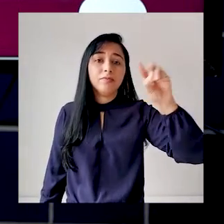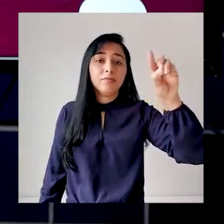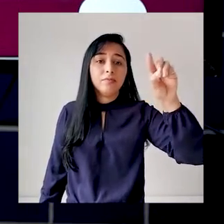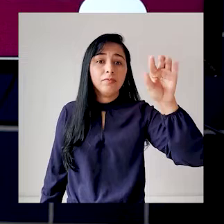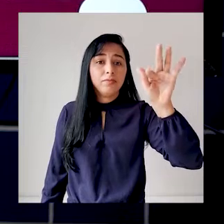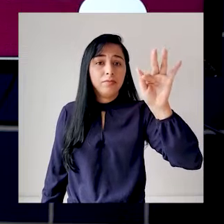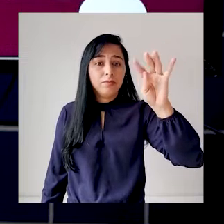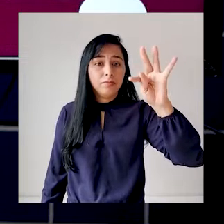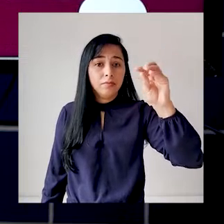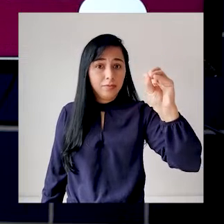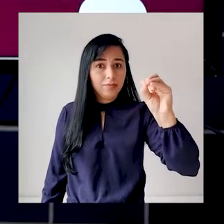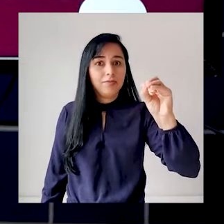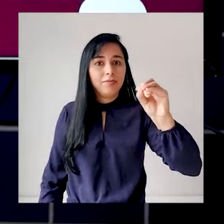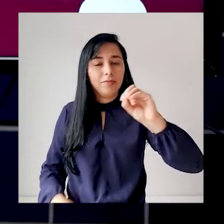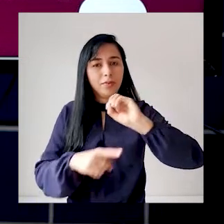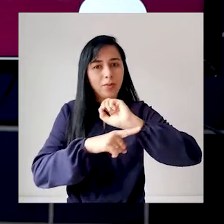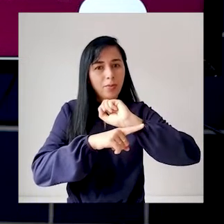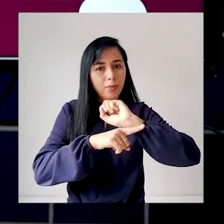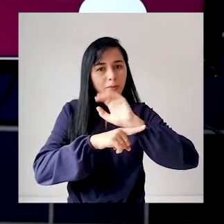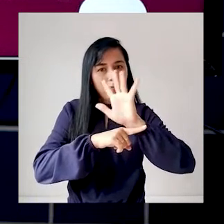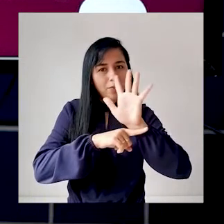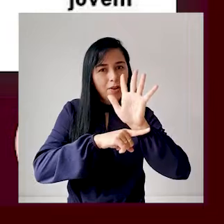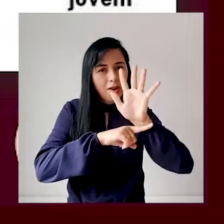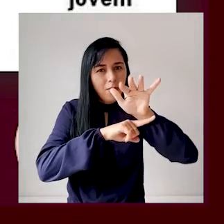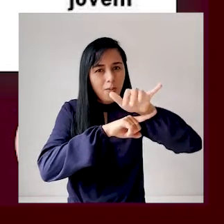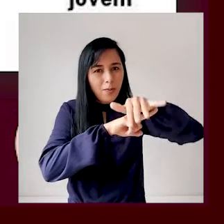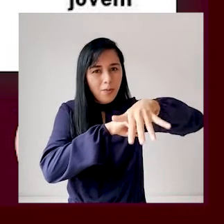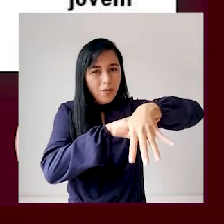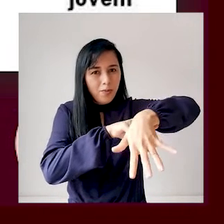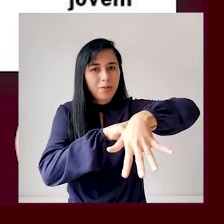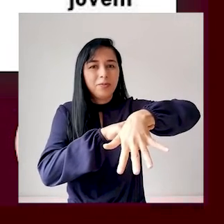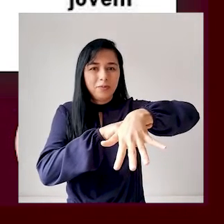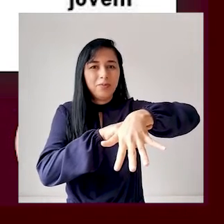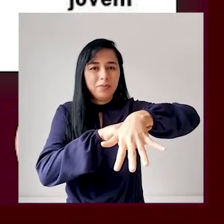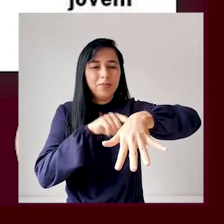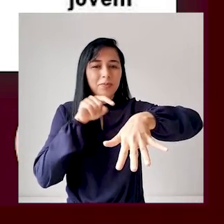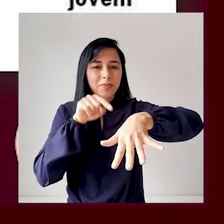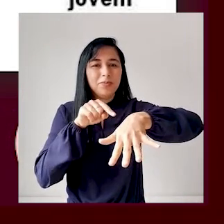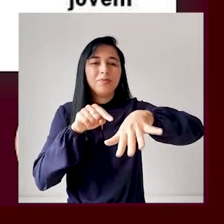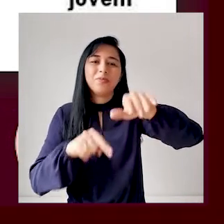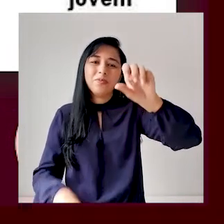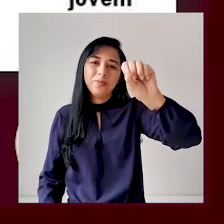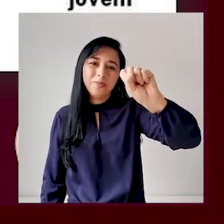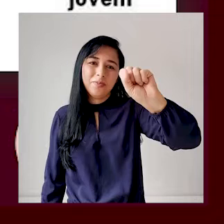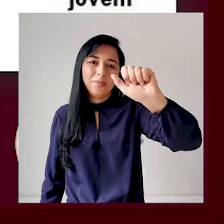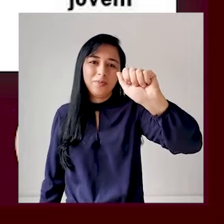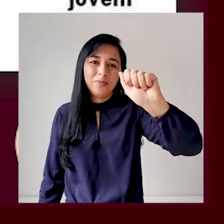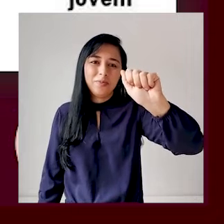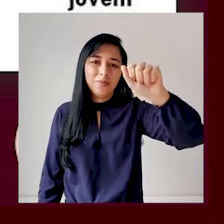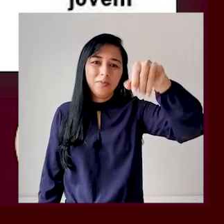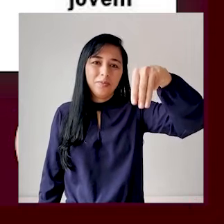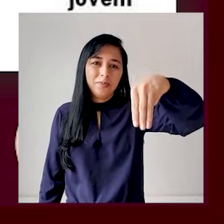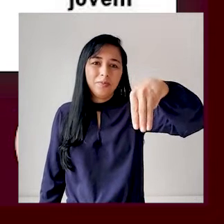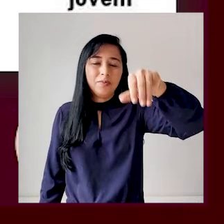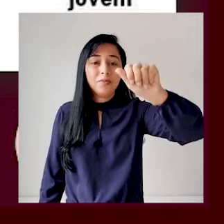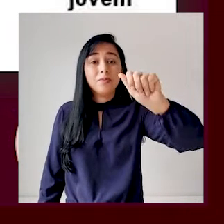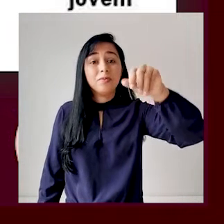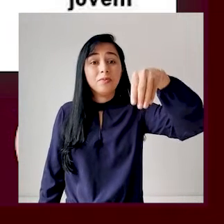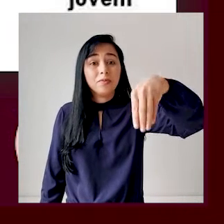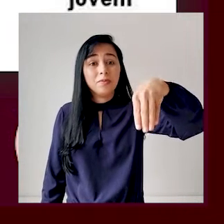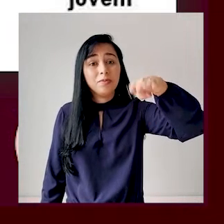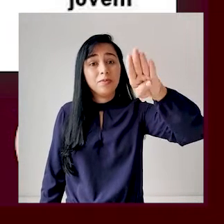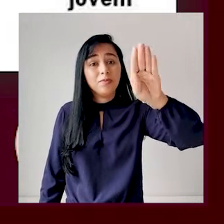conhecidas por todo mundo e muita gente tem em casa. O esporófito, a samambaia adulta, ela